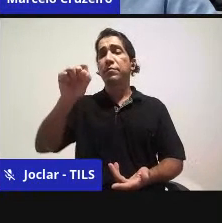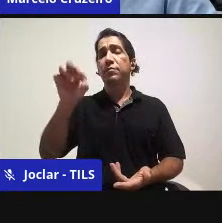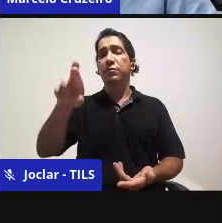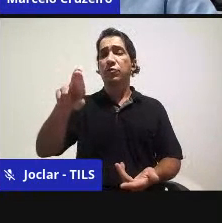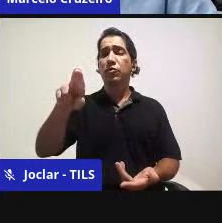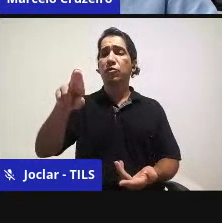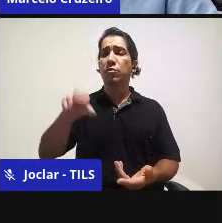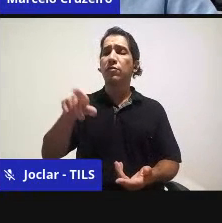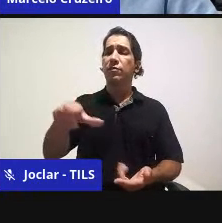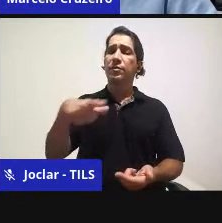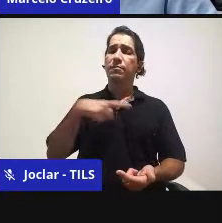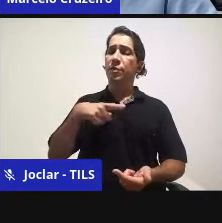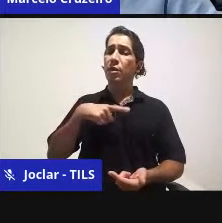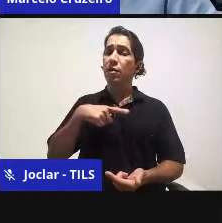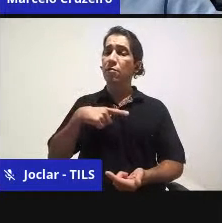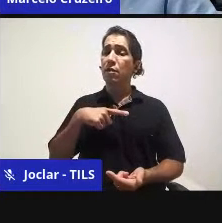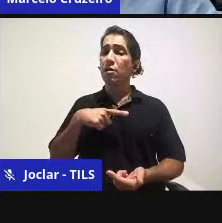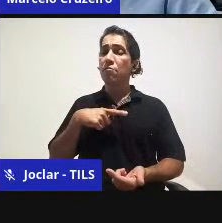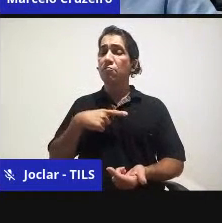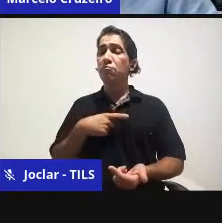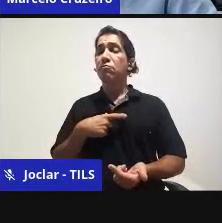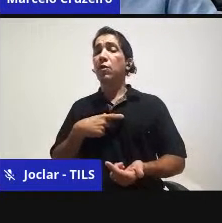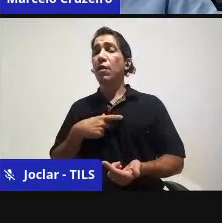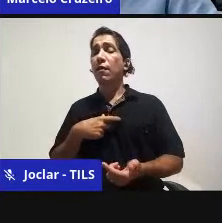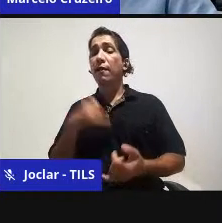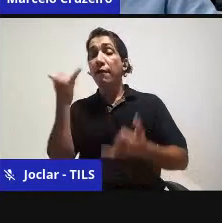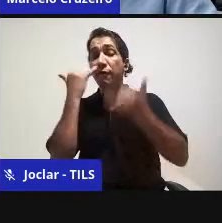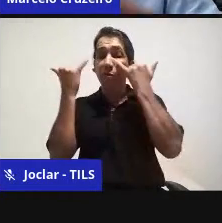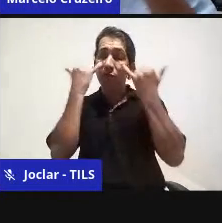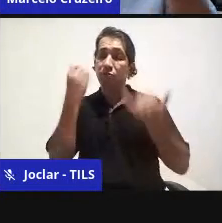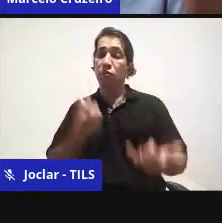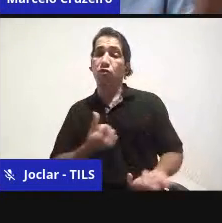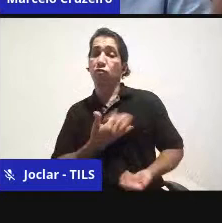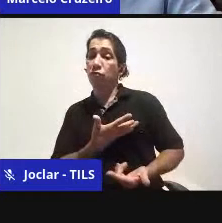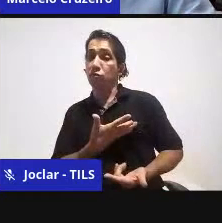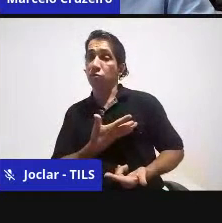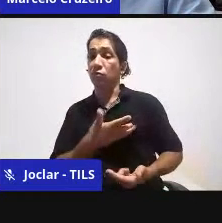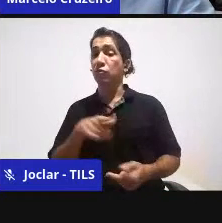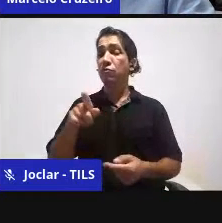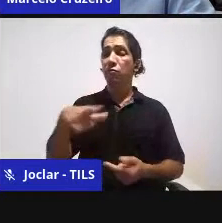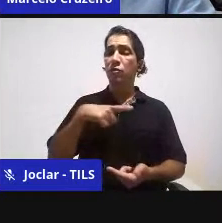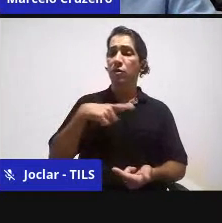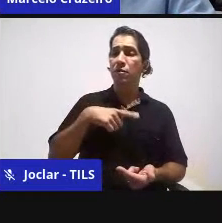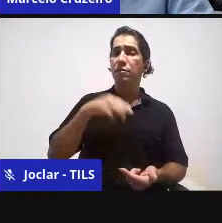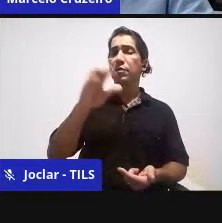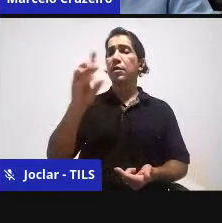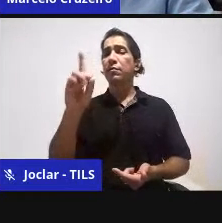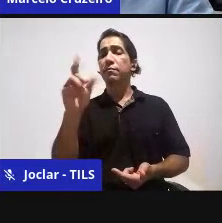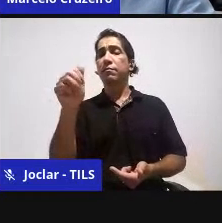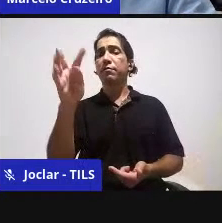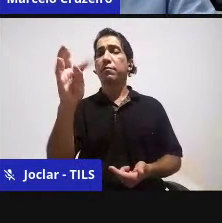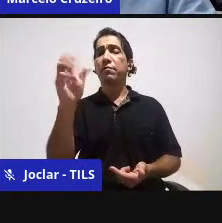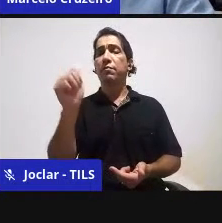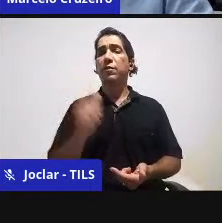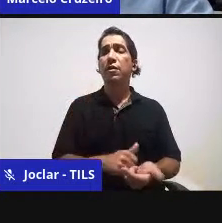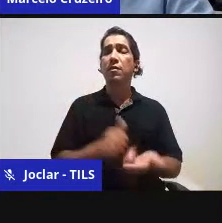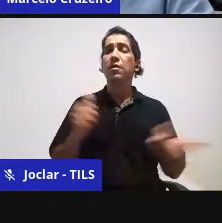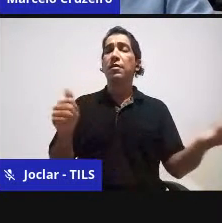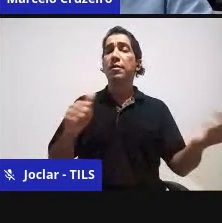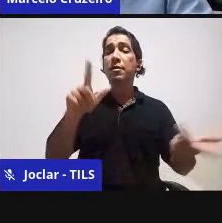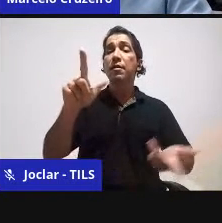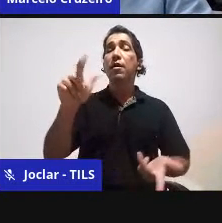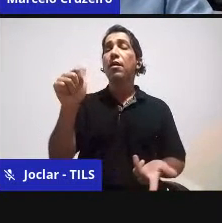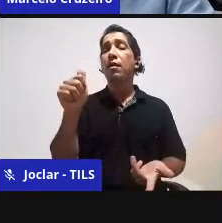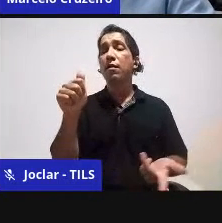lake. Né? Você formando o seu data lake, você está capacitado de fazer a correlação